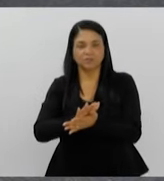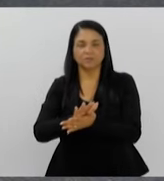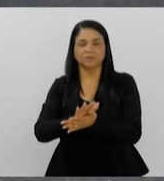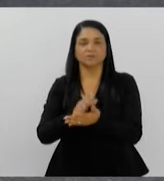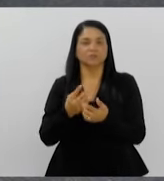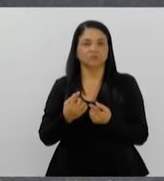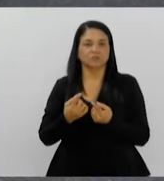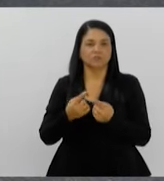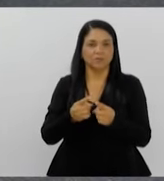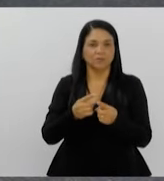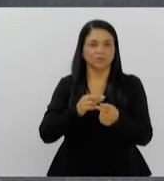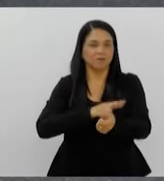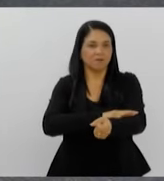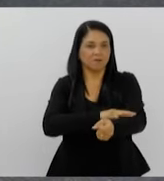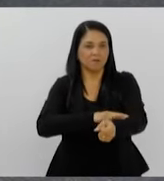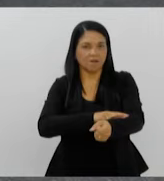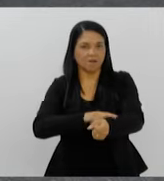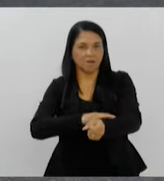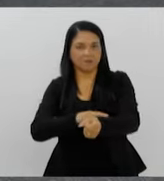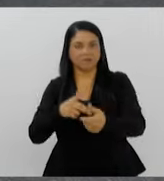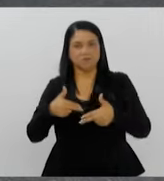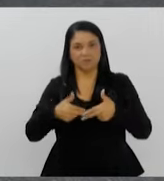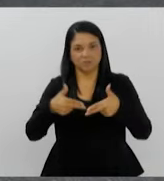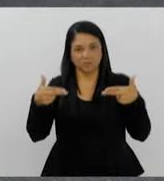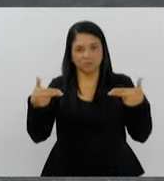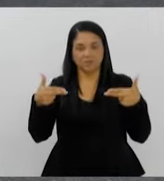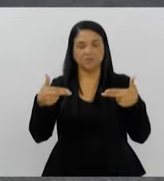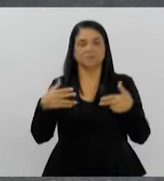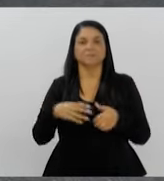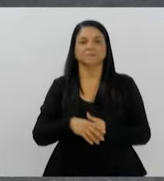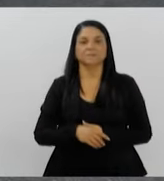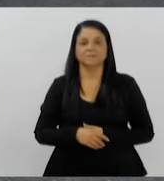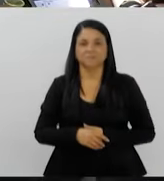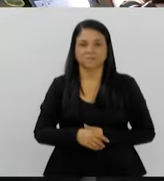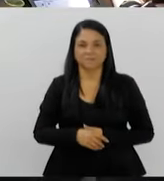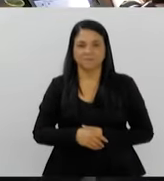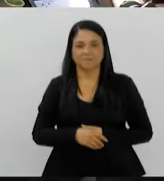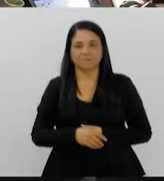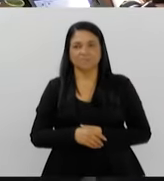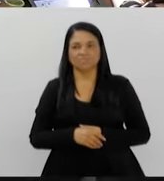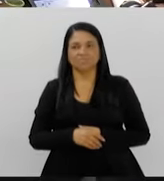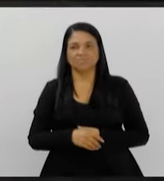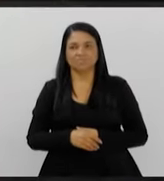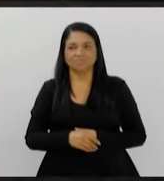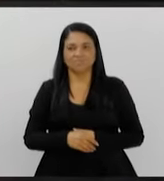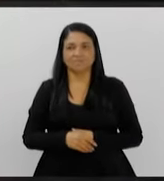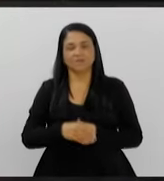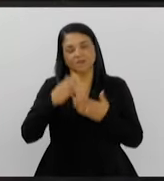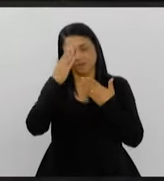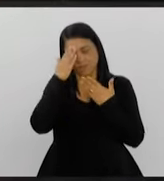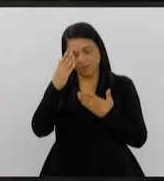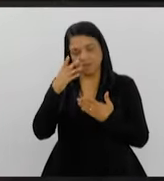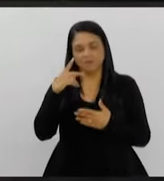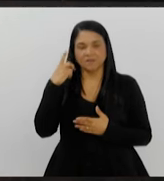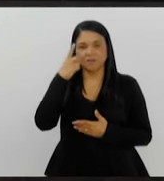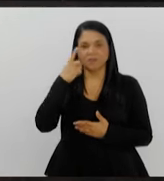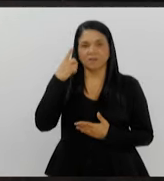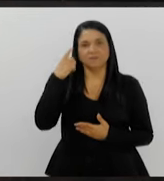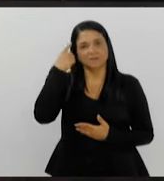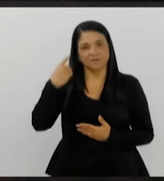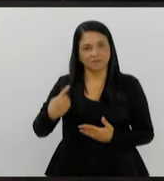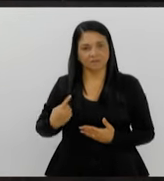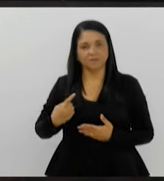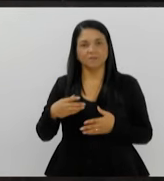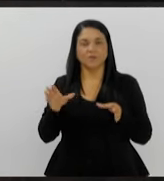discriminações preconceitos de raça cor etnia religião e procedência nacionalo Obrigado deputada Dan pela